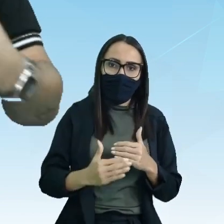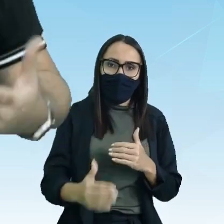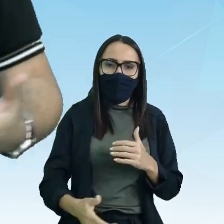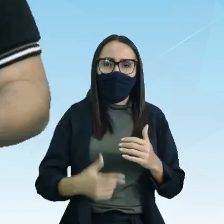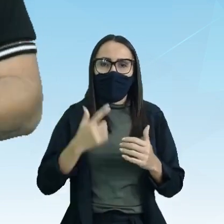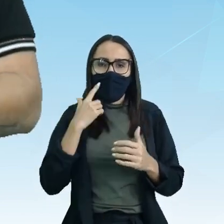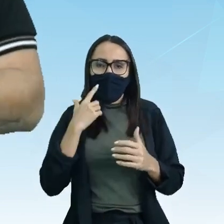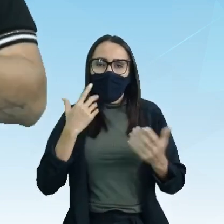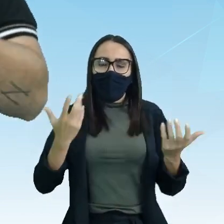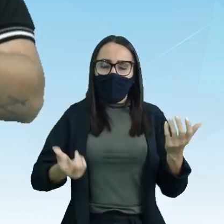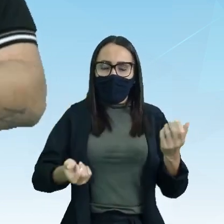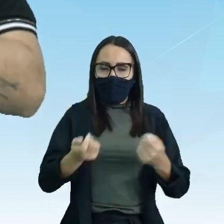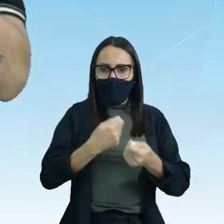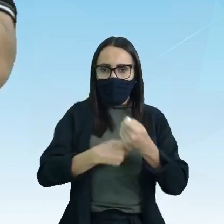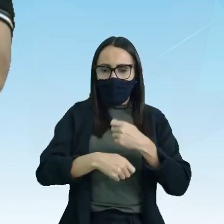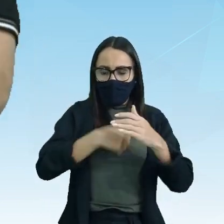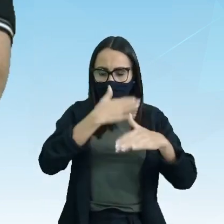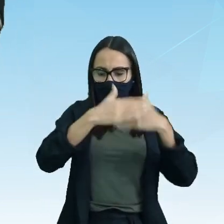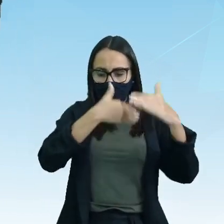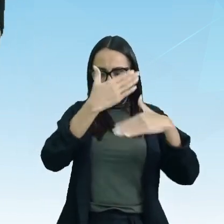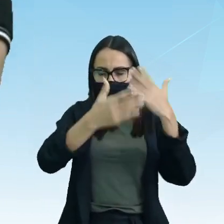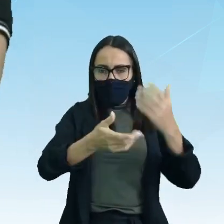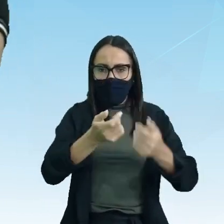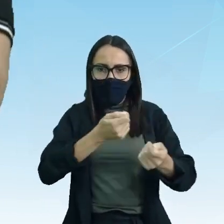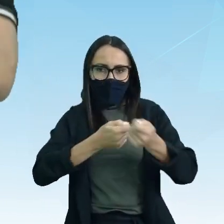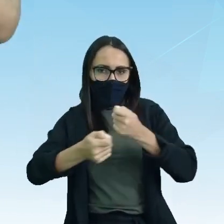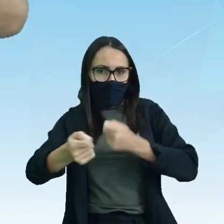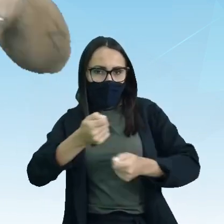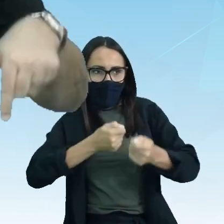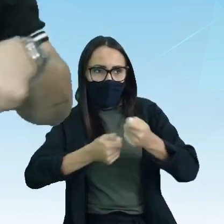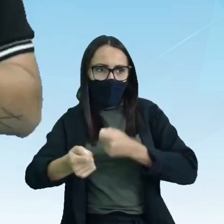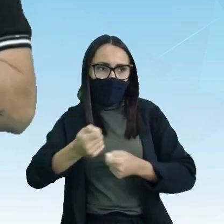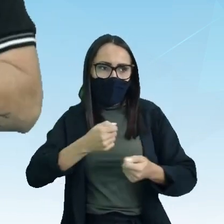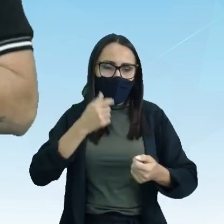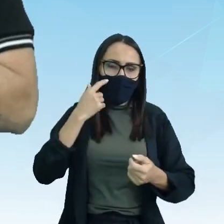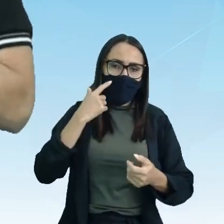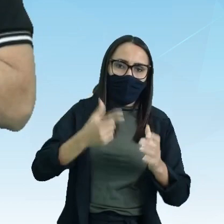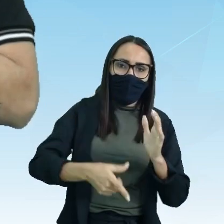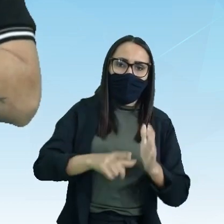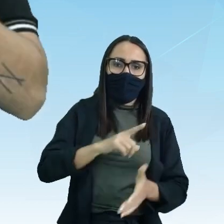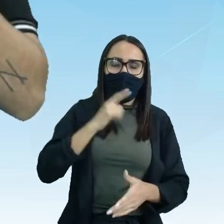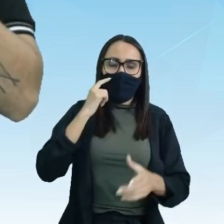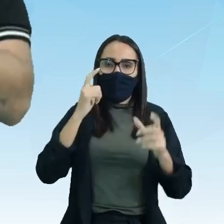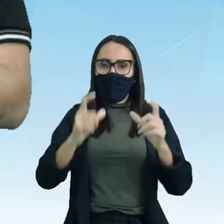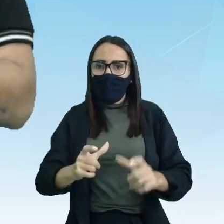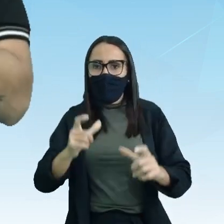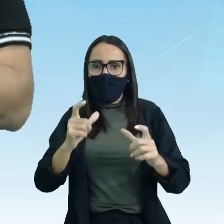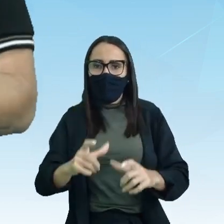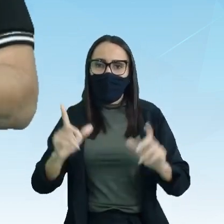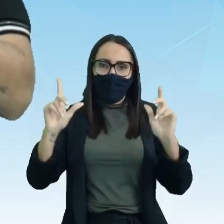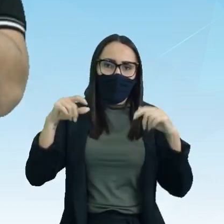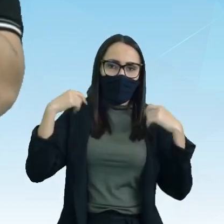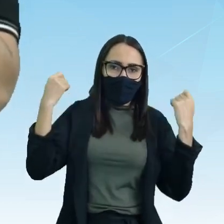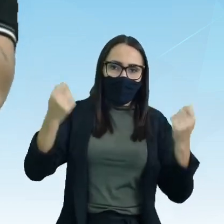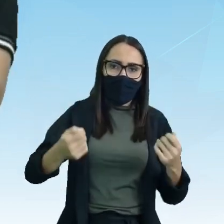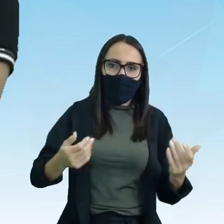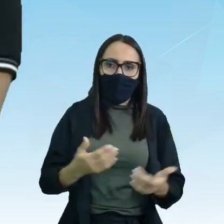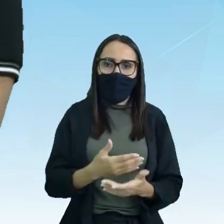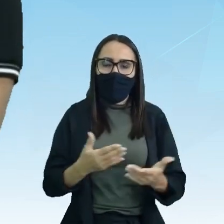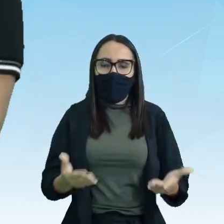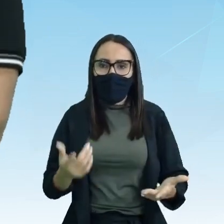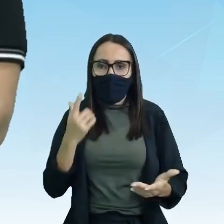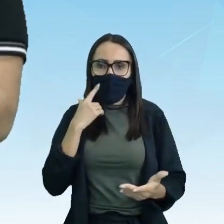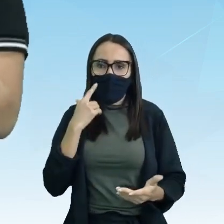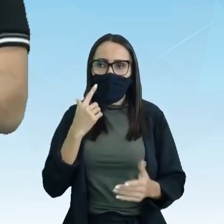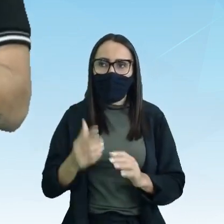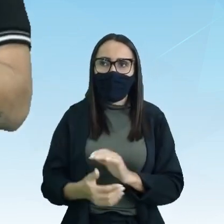efervescência econômica antes do mercado propriamente existir naquela localidade, né? O fato também de ter tido donos